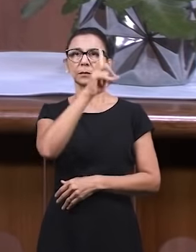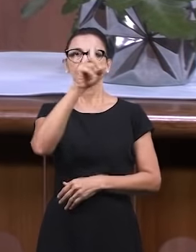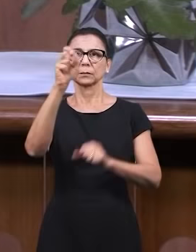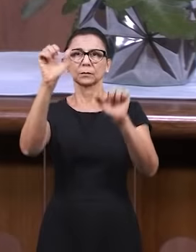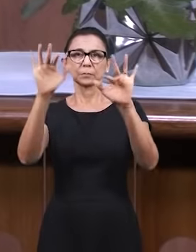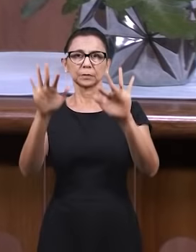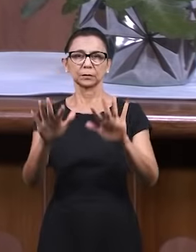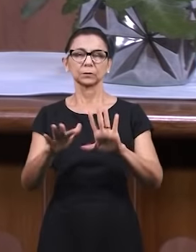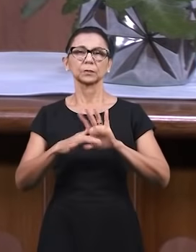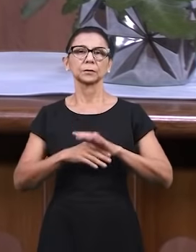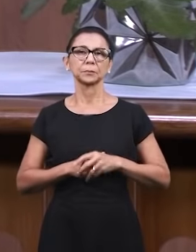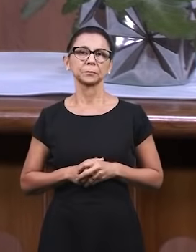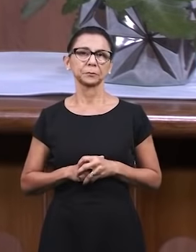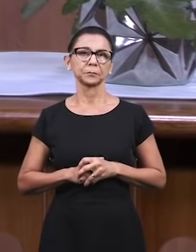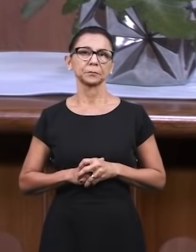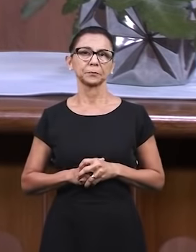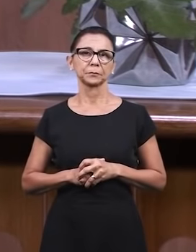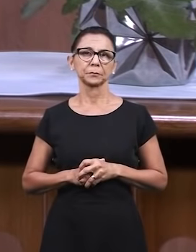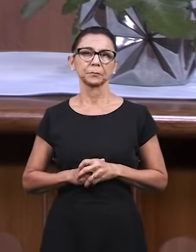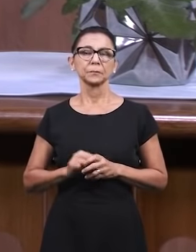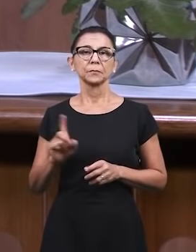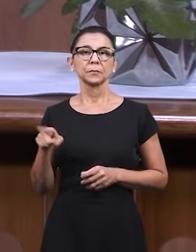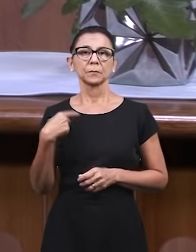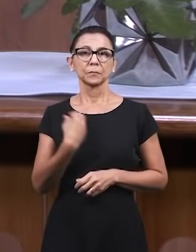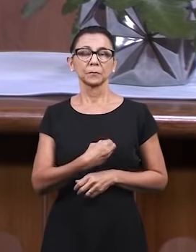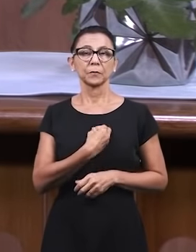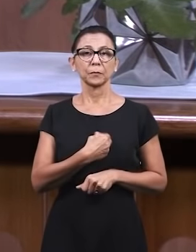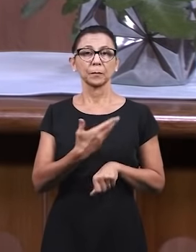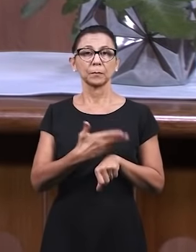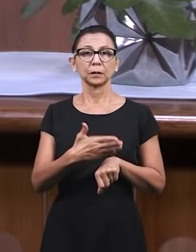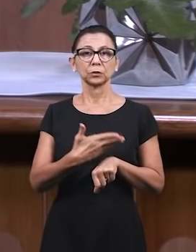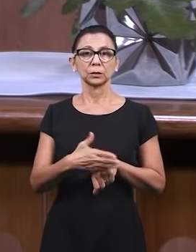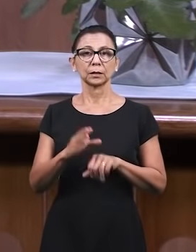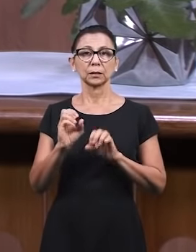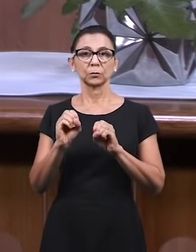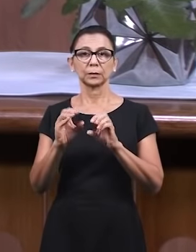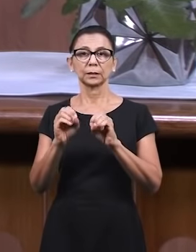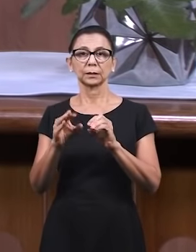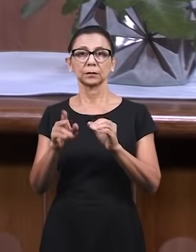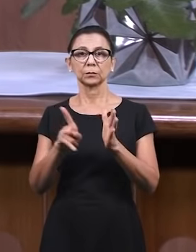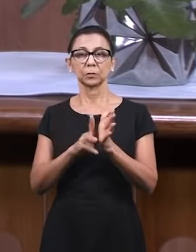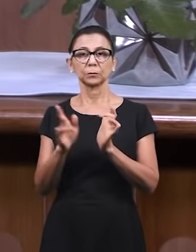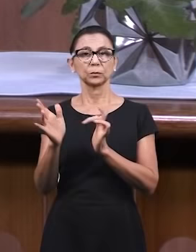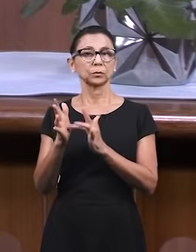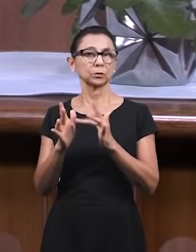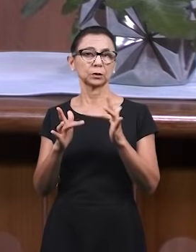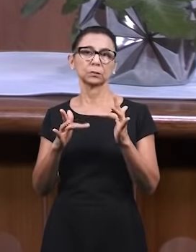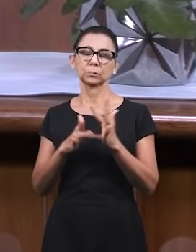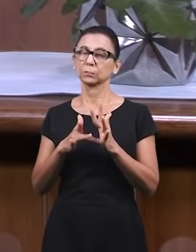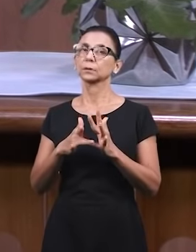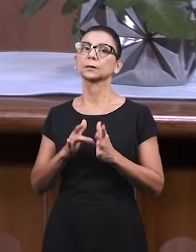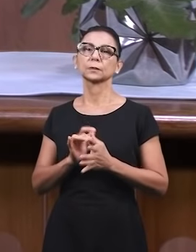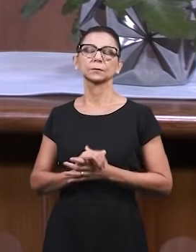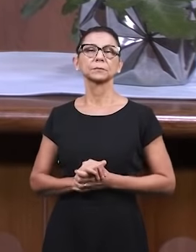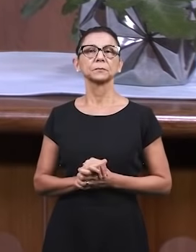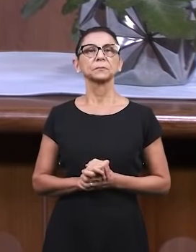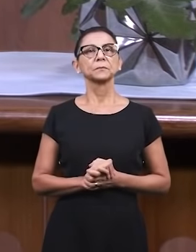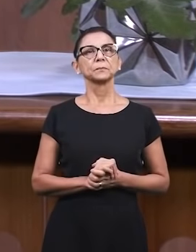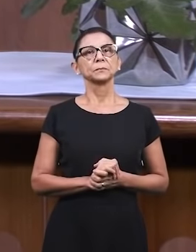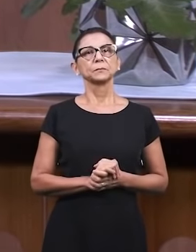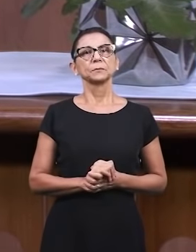com essa palavra, possamos viver aquilo que é o ensino do Senhor. O Senhor estava dando um ensino, e que é